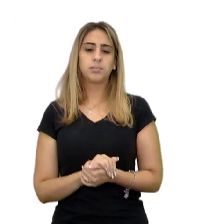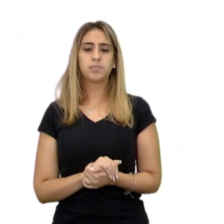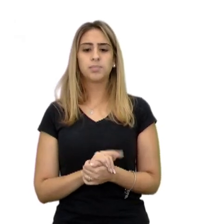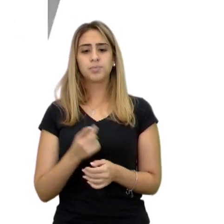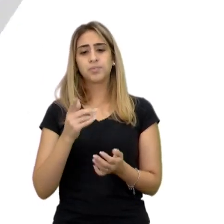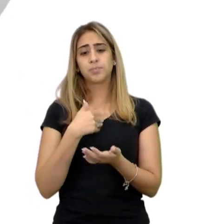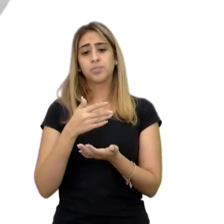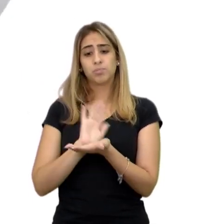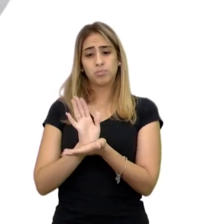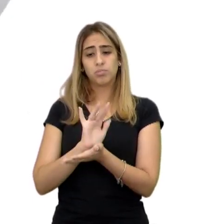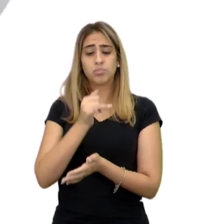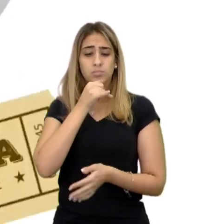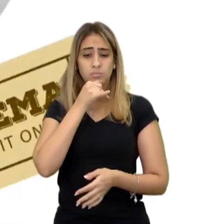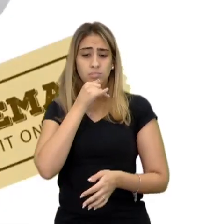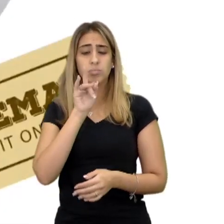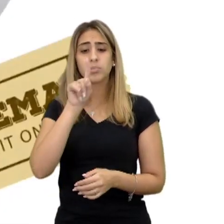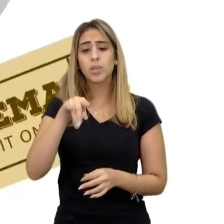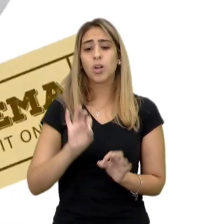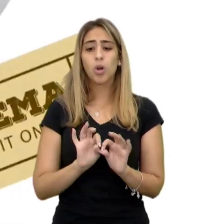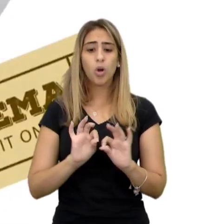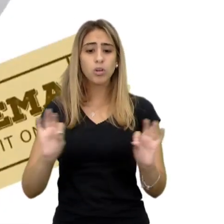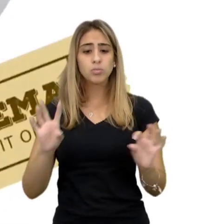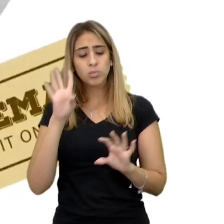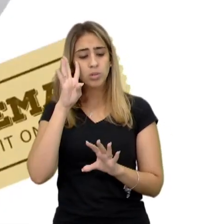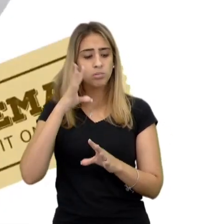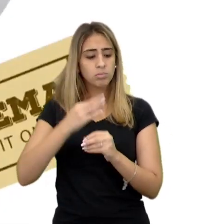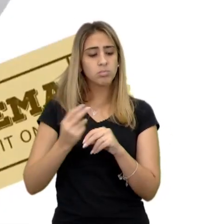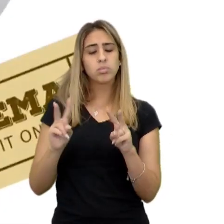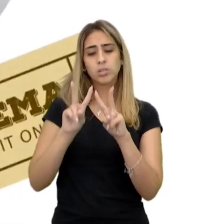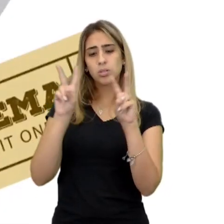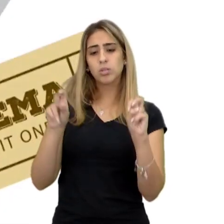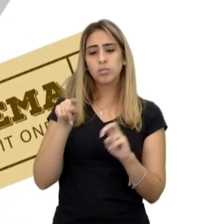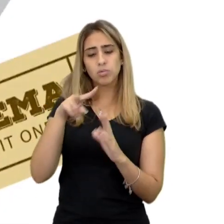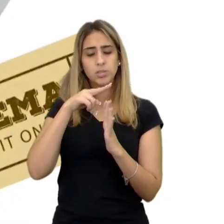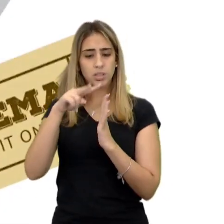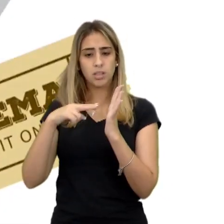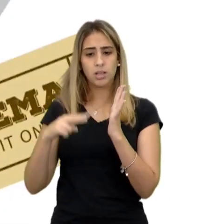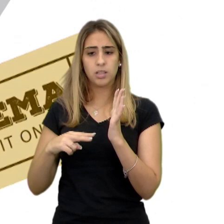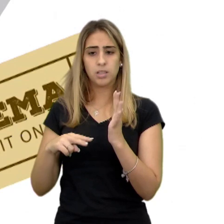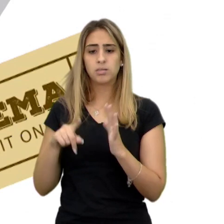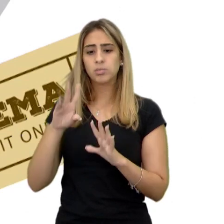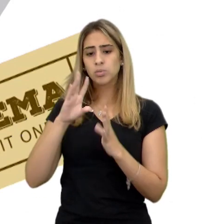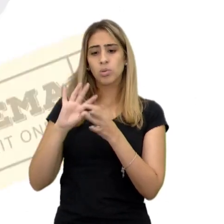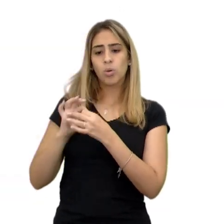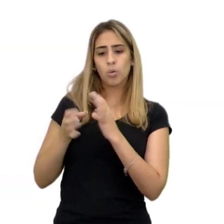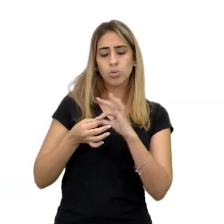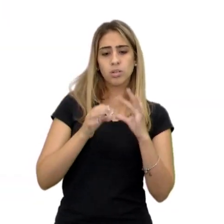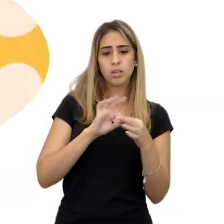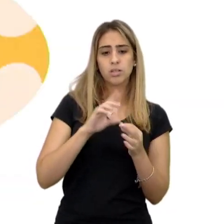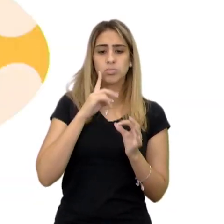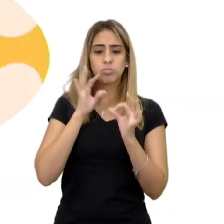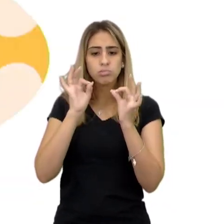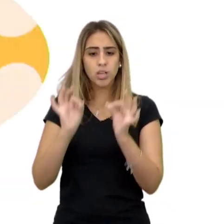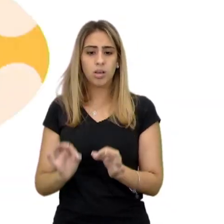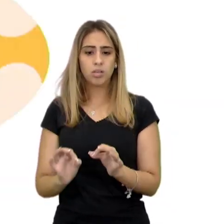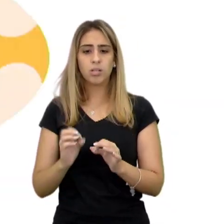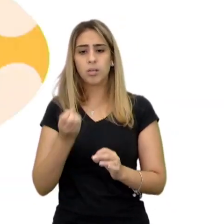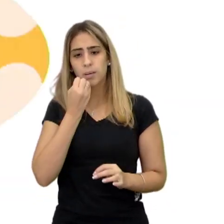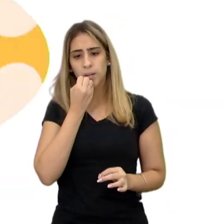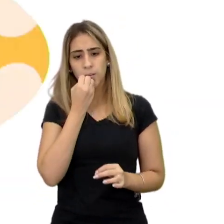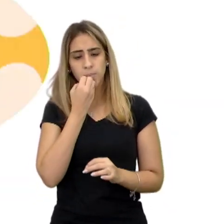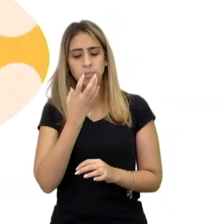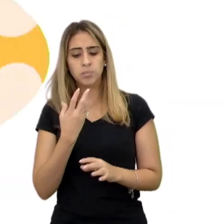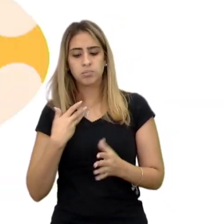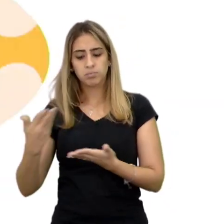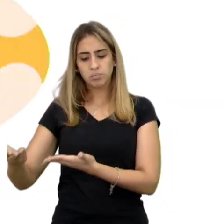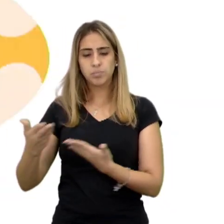por exemplo, são ótimos para compreender a teoria que você leu dentro de um contexto definido. É bom para juntar as